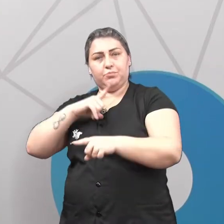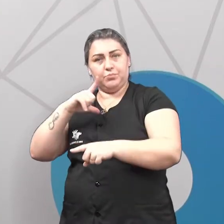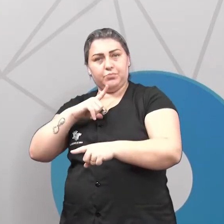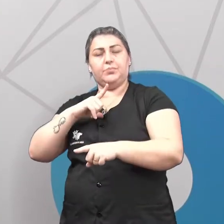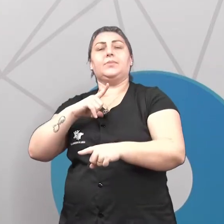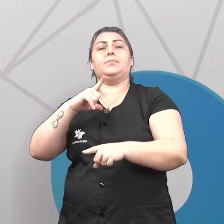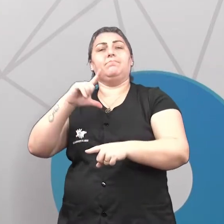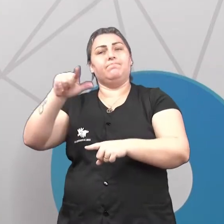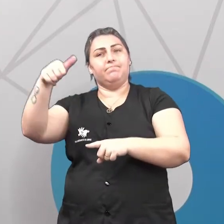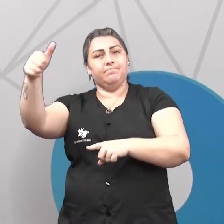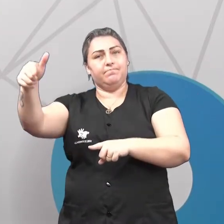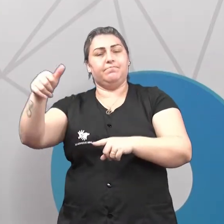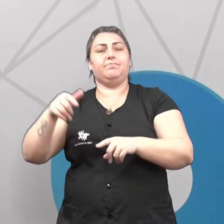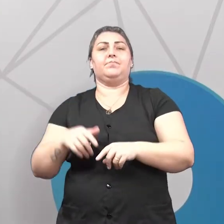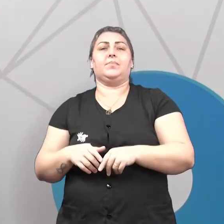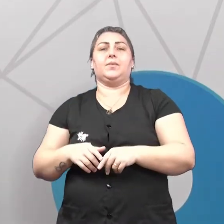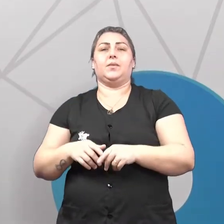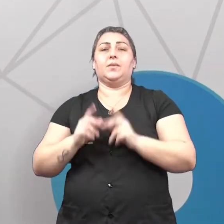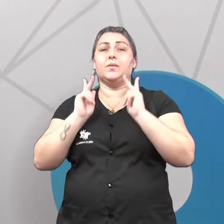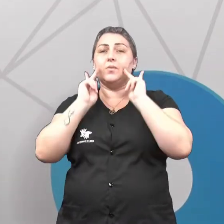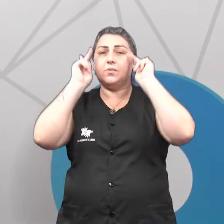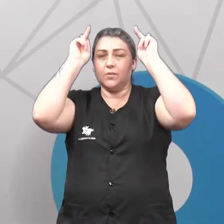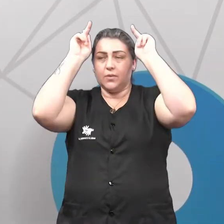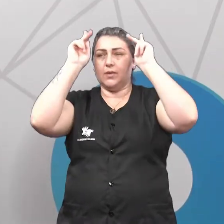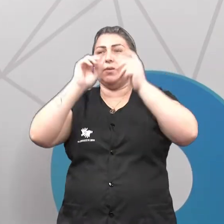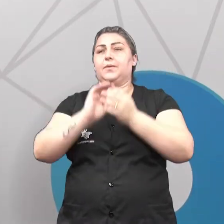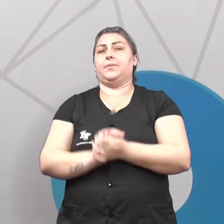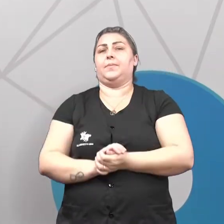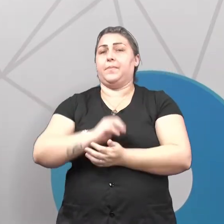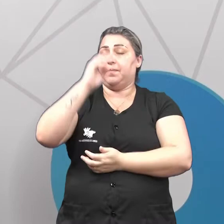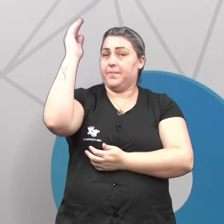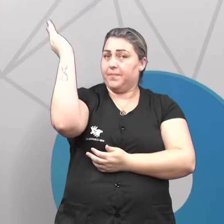concorrência agora também com os holandeses.